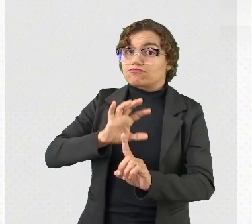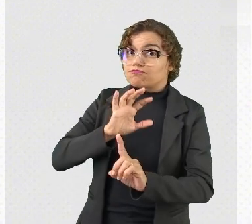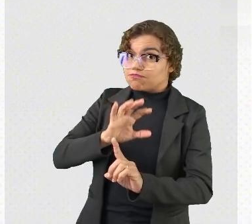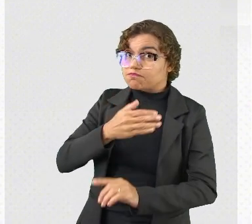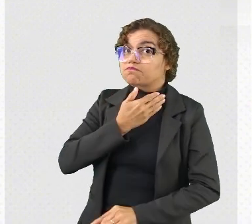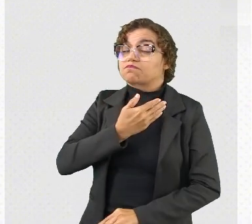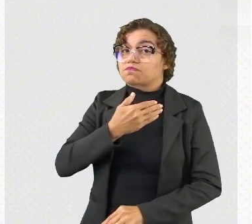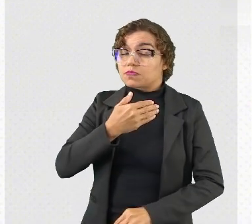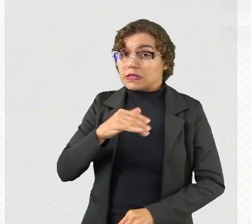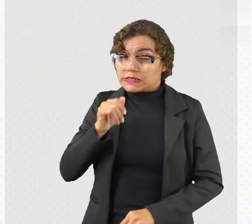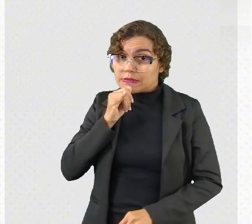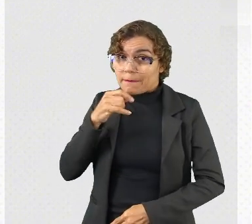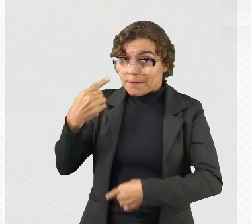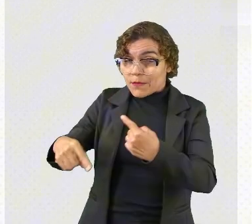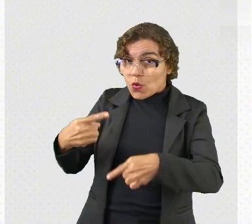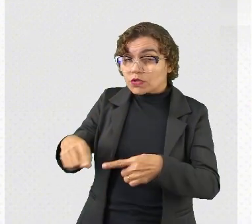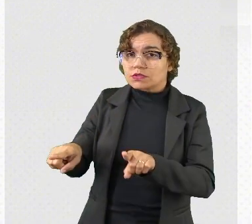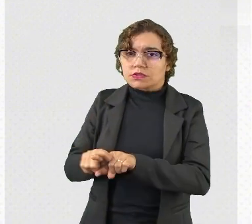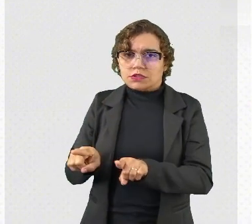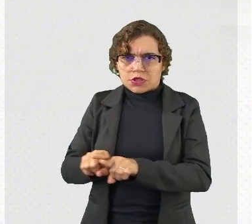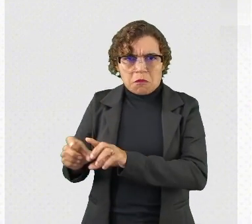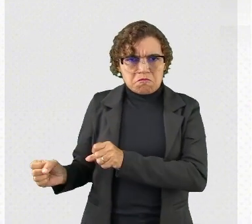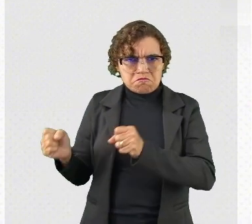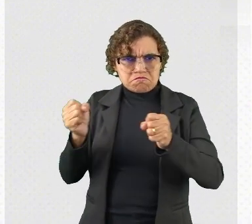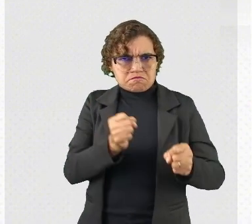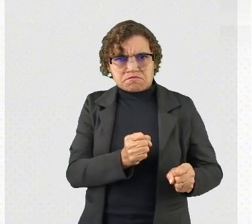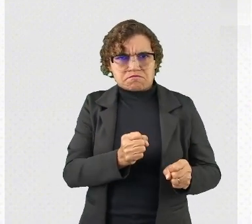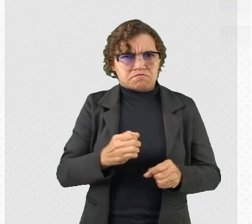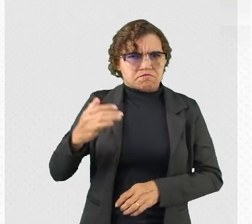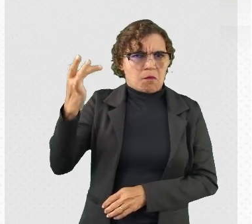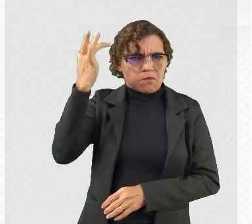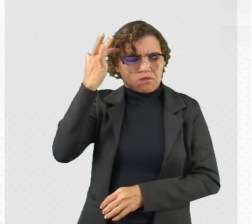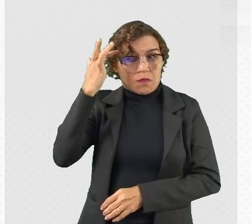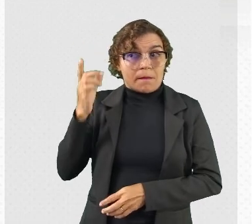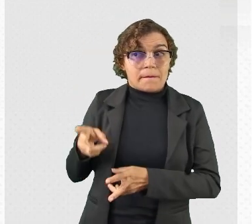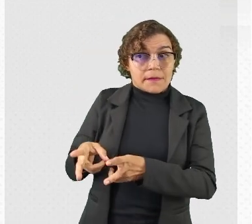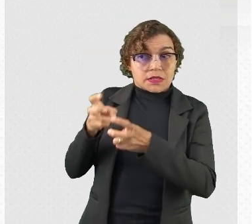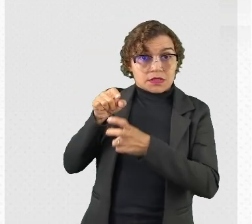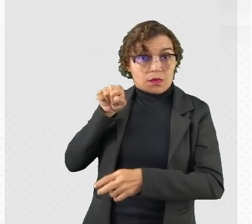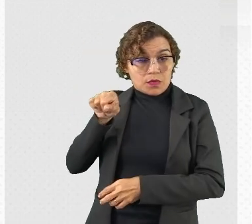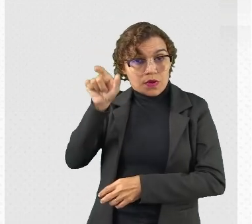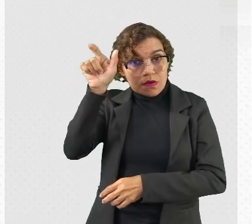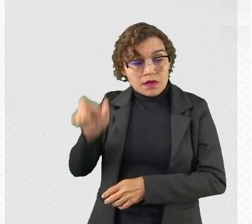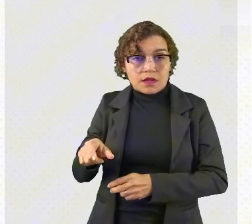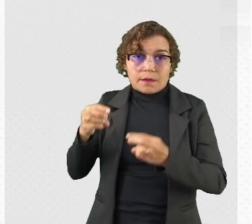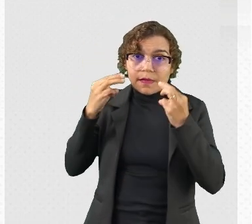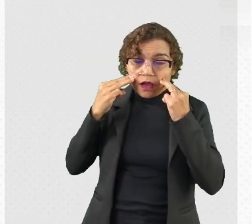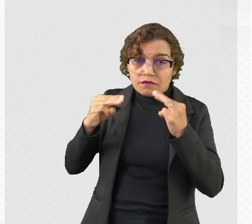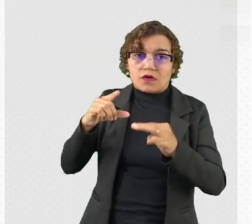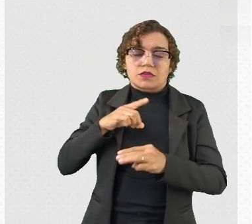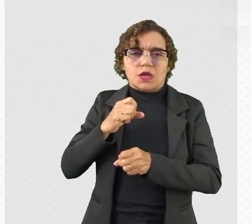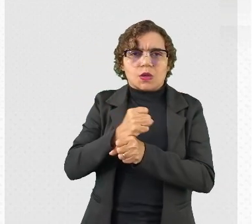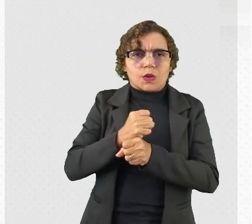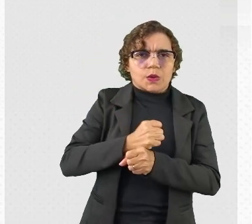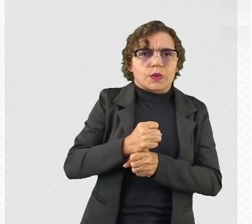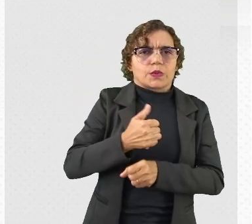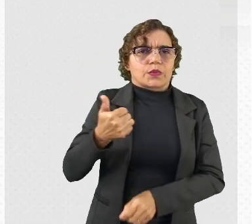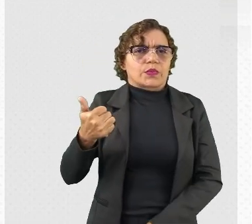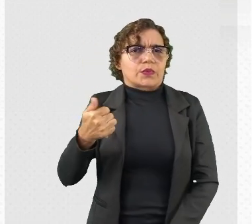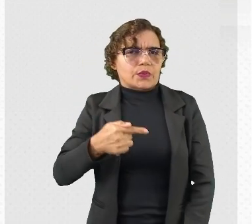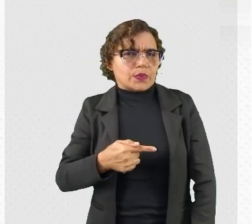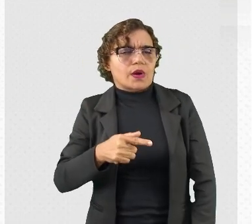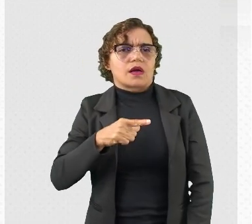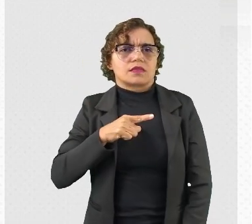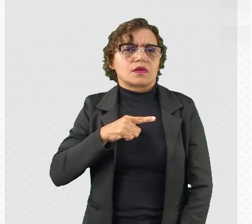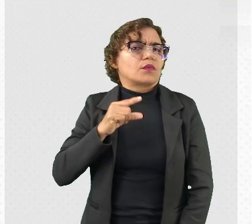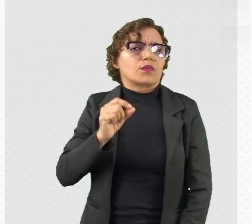política e já detém um enorme poder. Ou seja, percebam que ele está aqui, né, ao longo desses 17 anos,